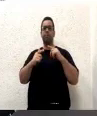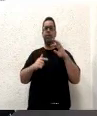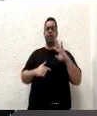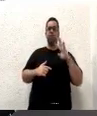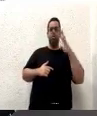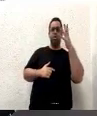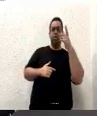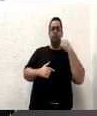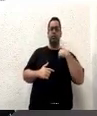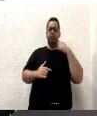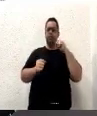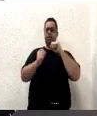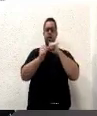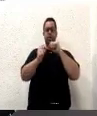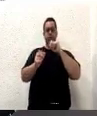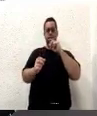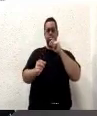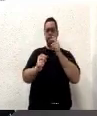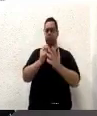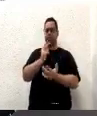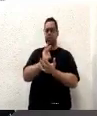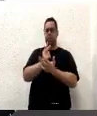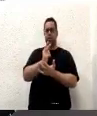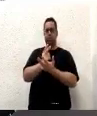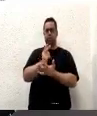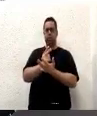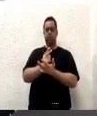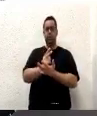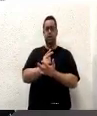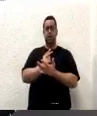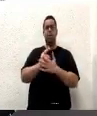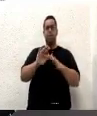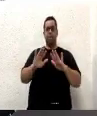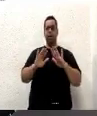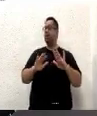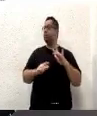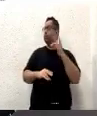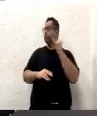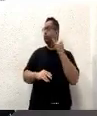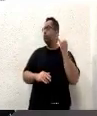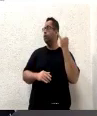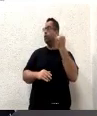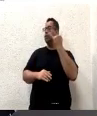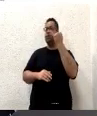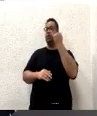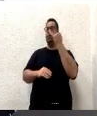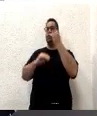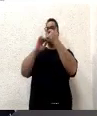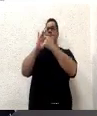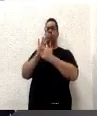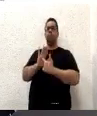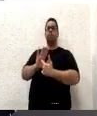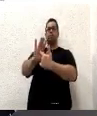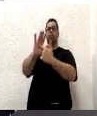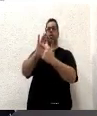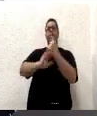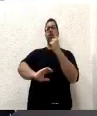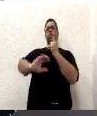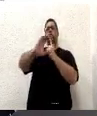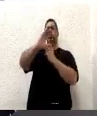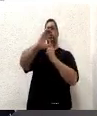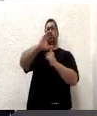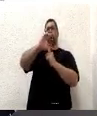vem fazendo, mas a gente também entende a importância de levar o nome de Corderópolis para as outras pessoas, para as